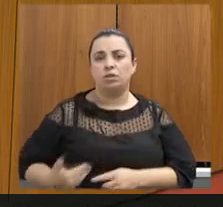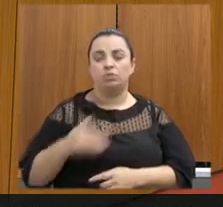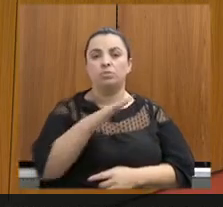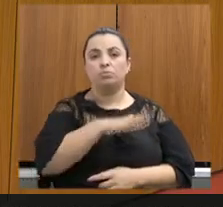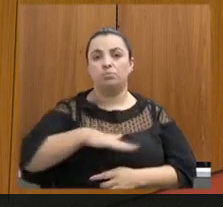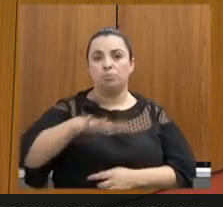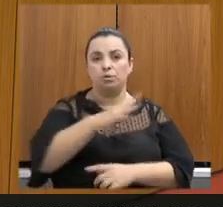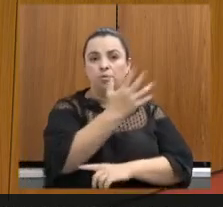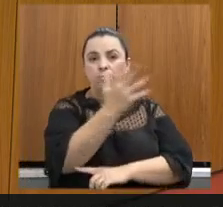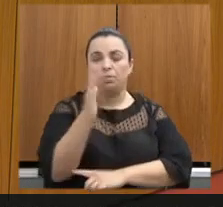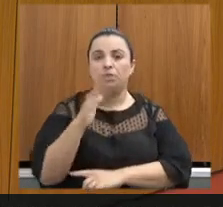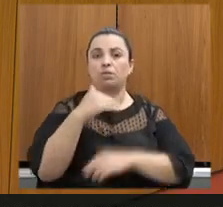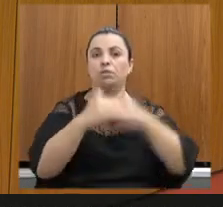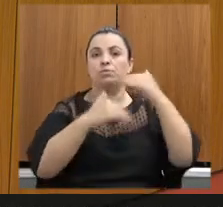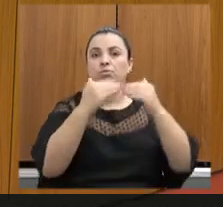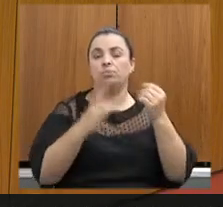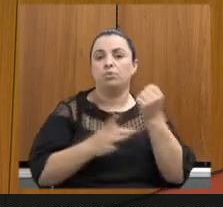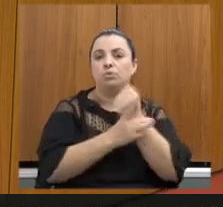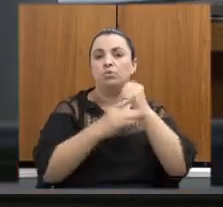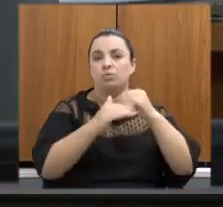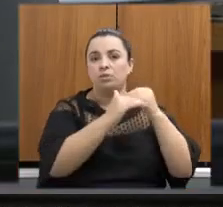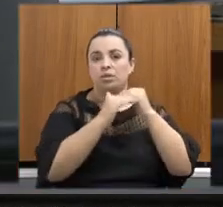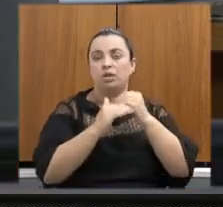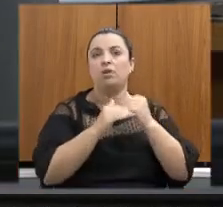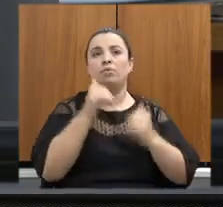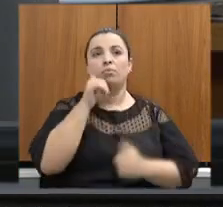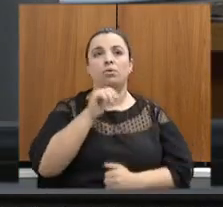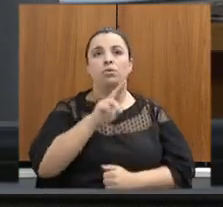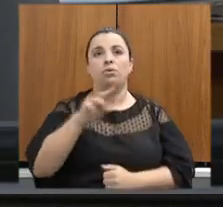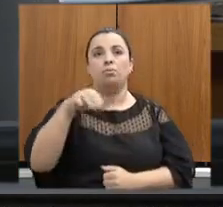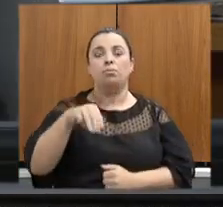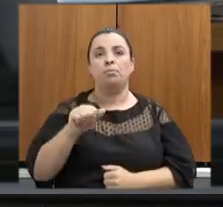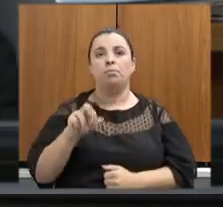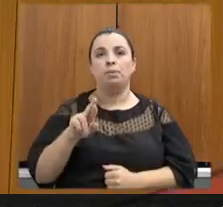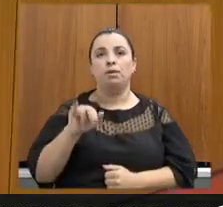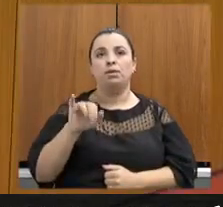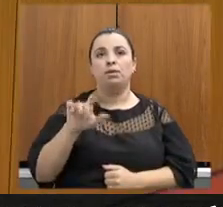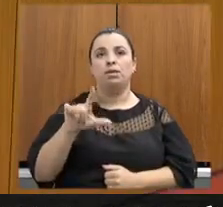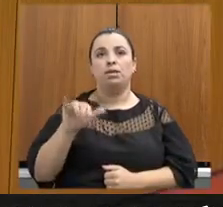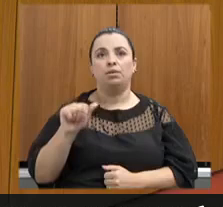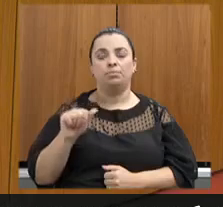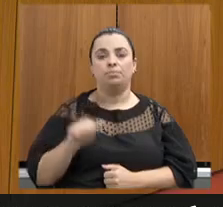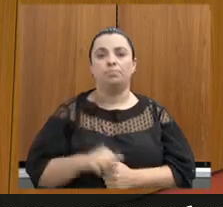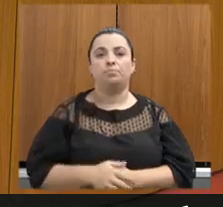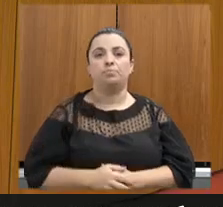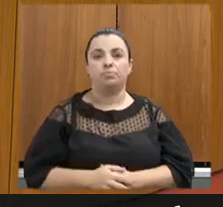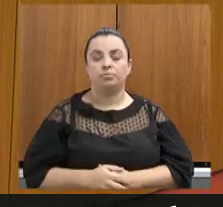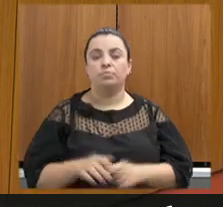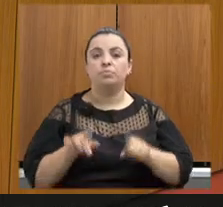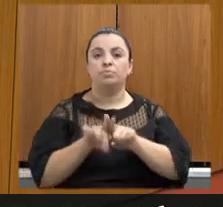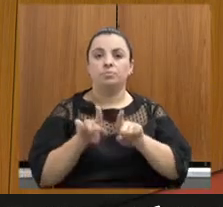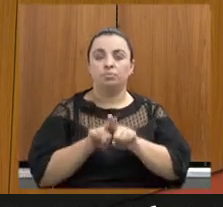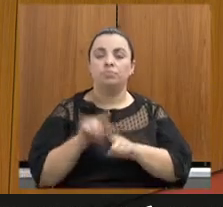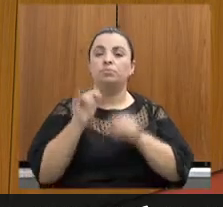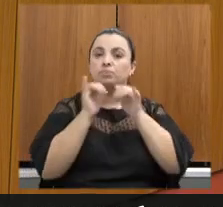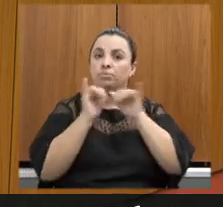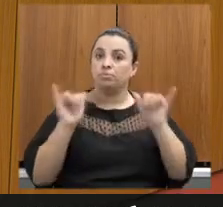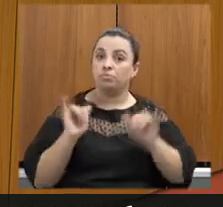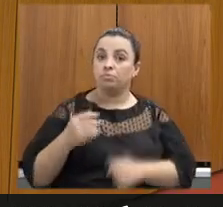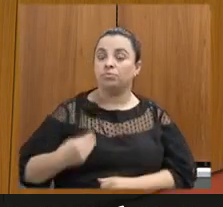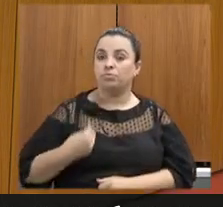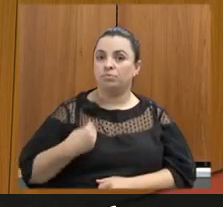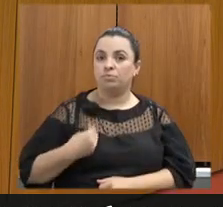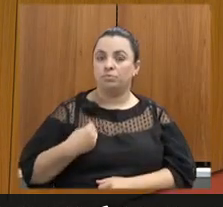Desenvolvimento Sustentável, senhora Marília Carvalho de Mello. Registo ainda a presença dos convidados.